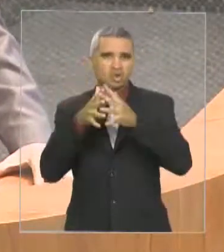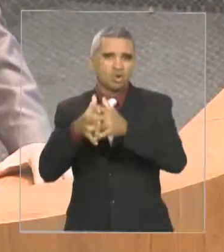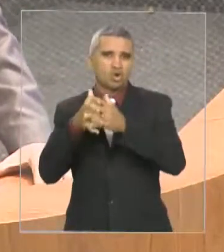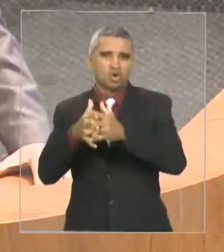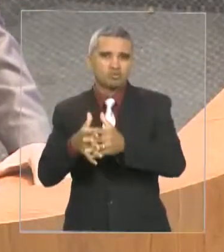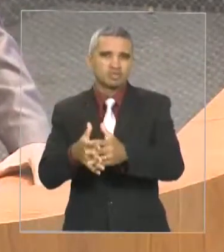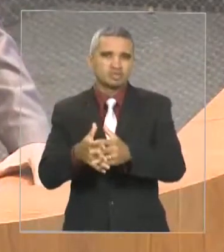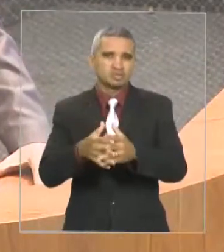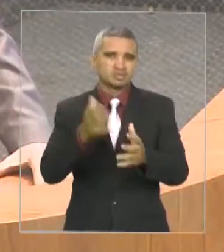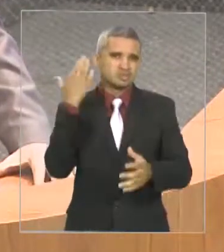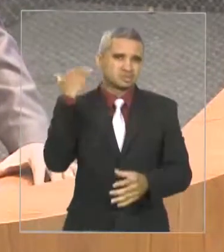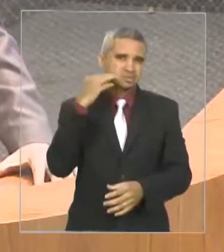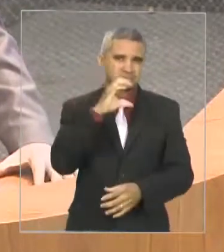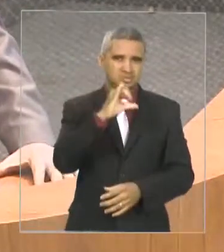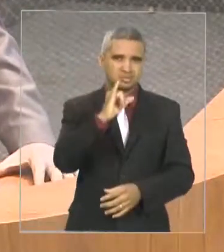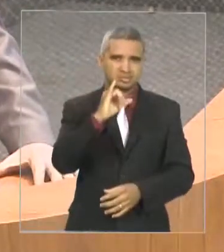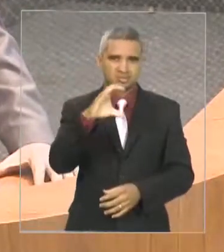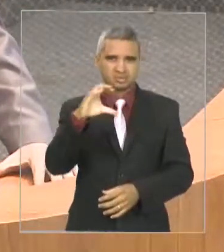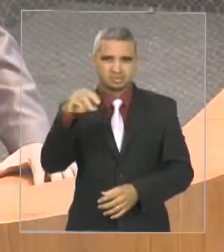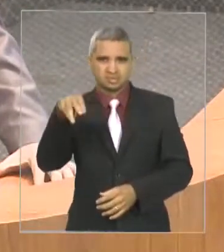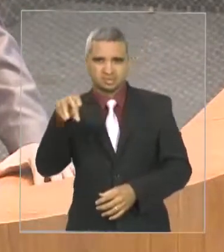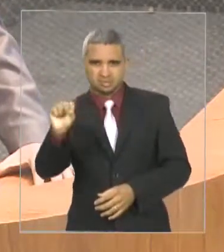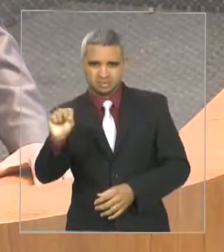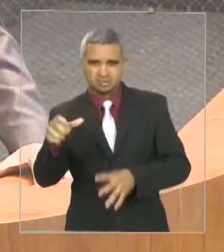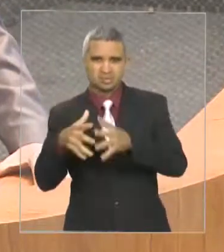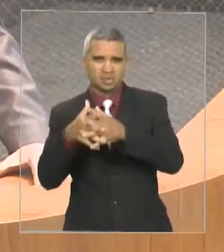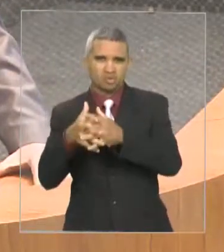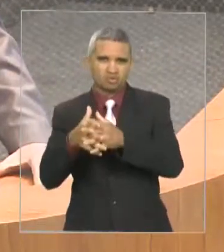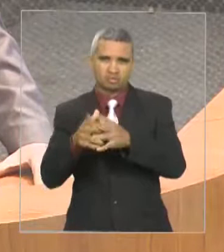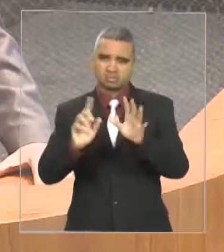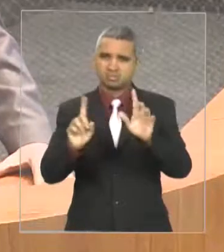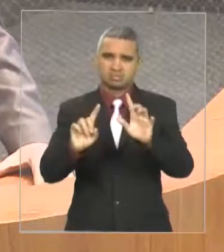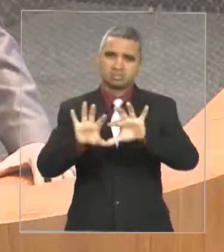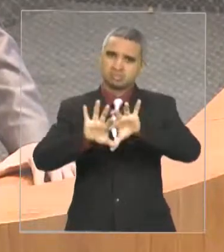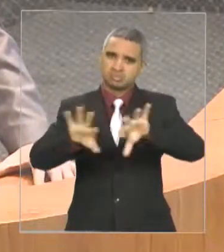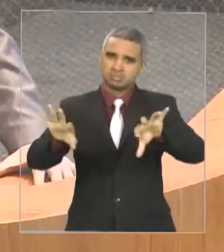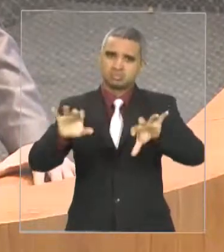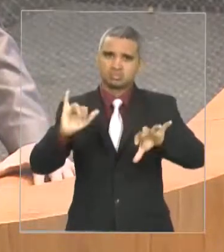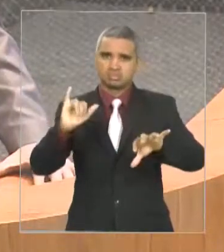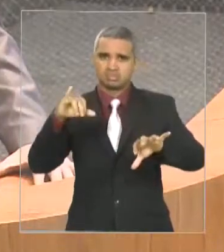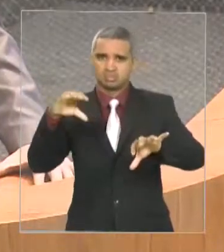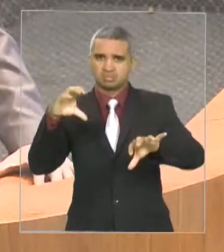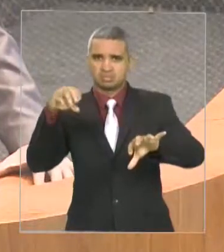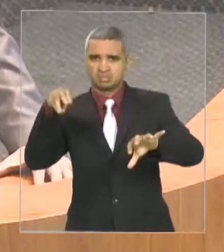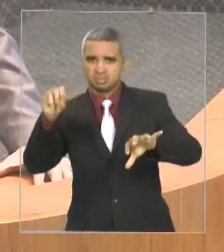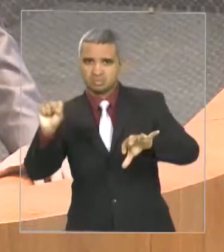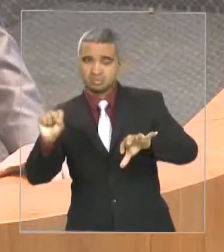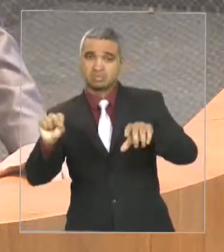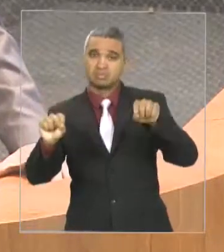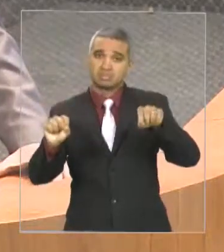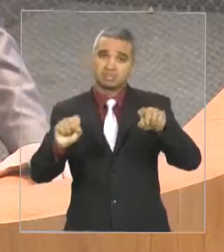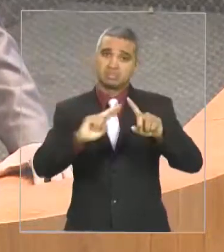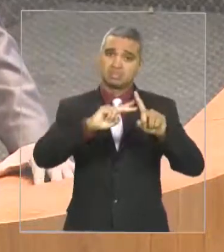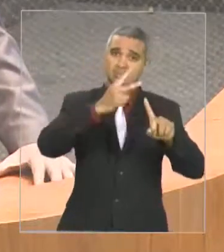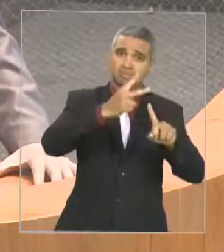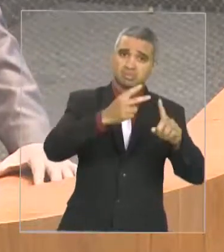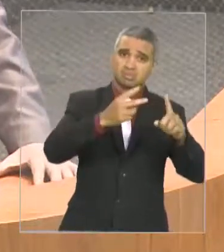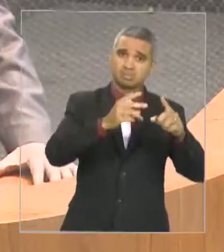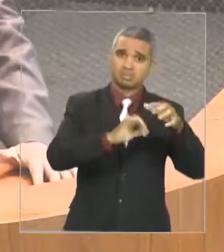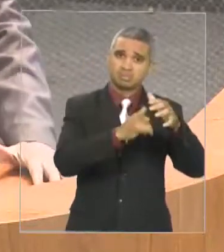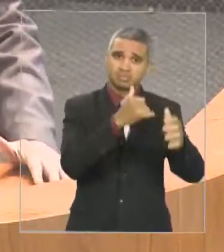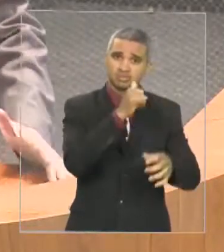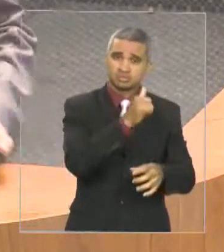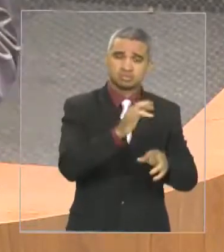uma disparidade entre as duas coisas. E seria muito mais adequado, se realmente querem unir